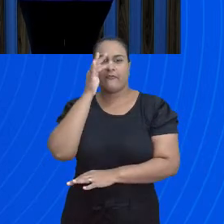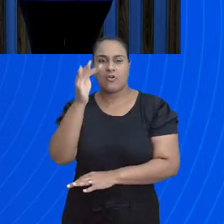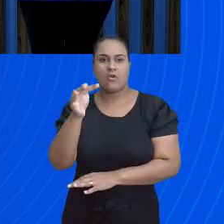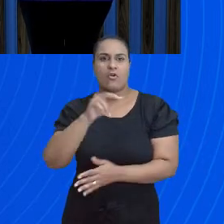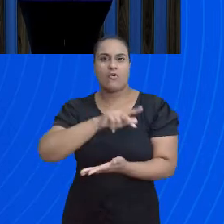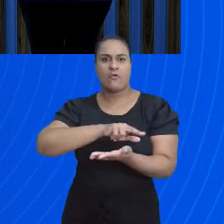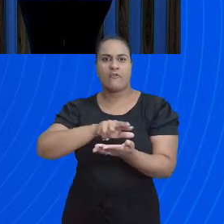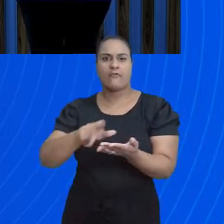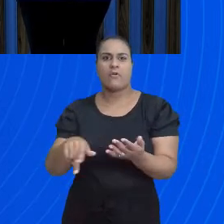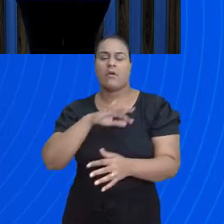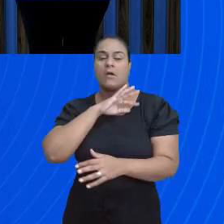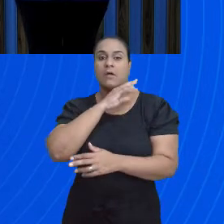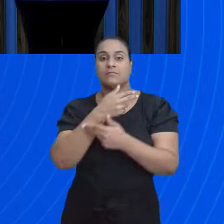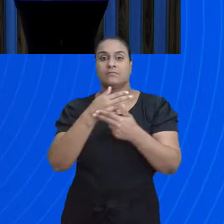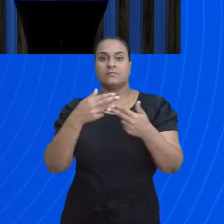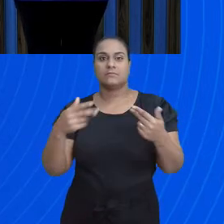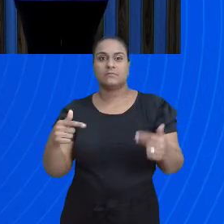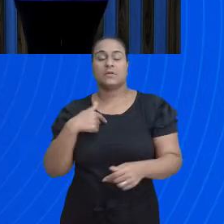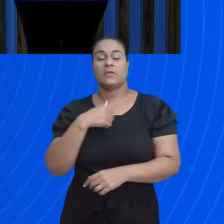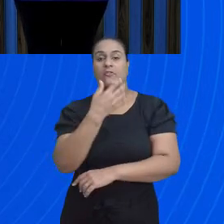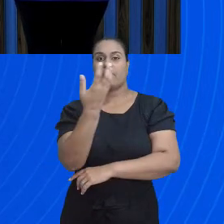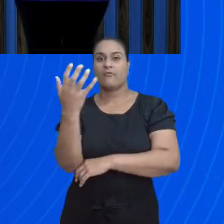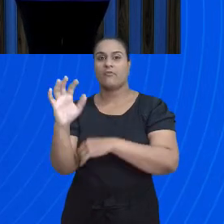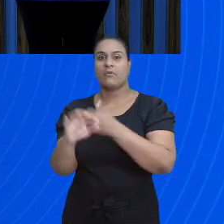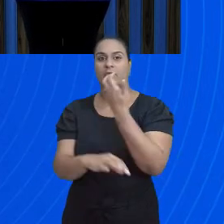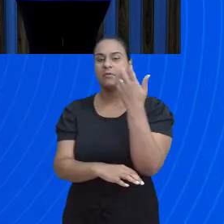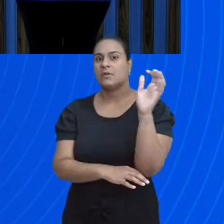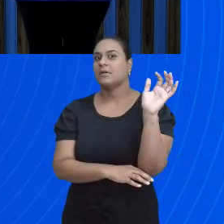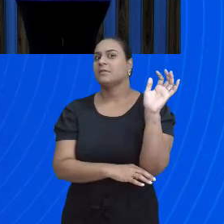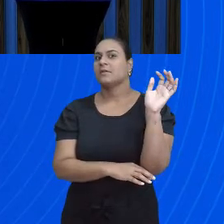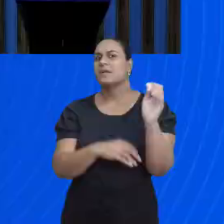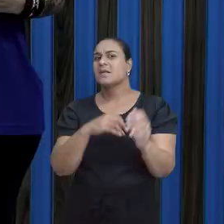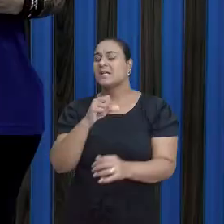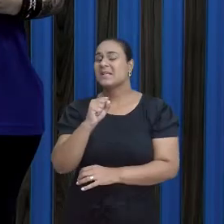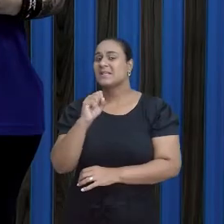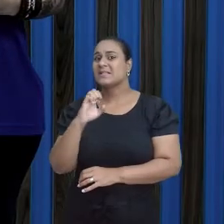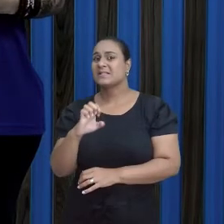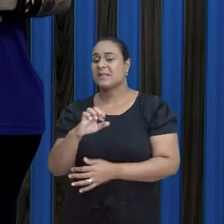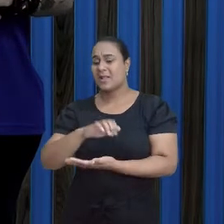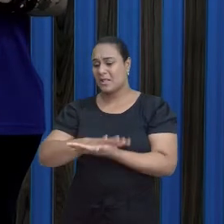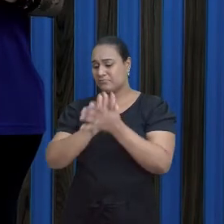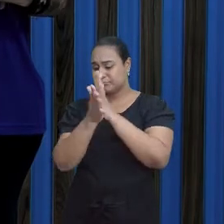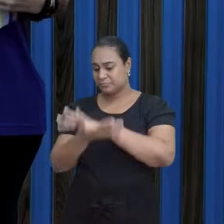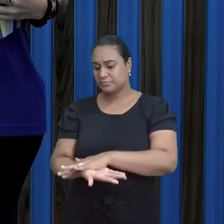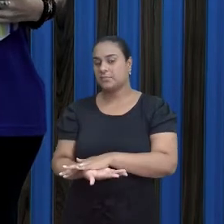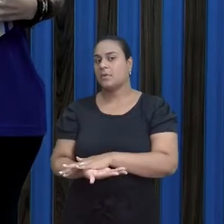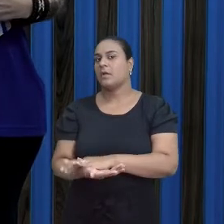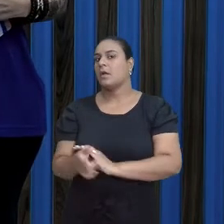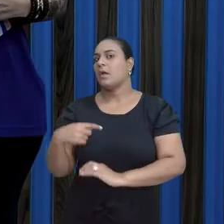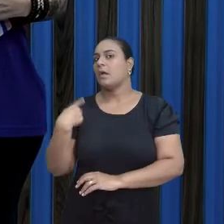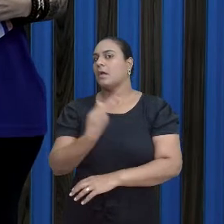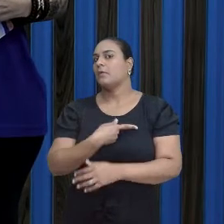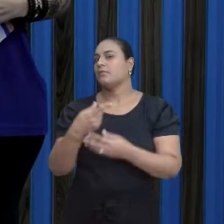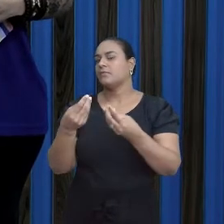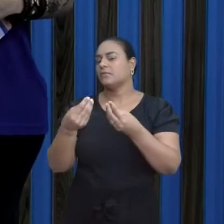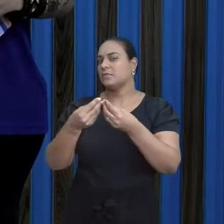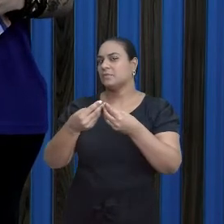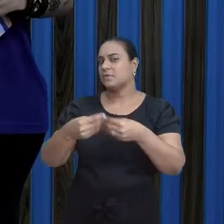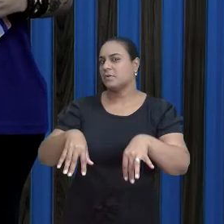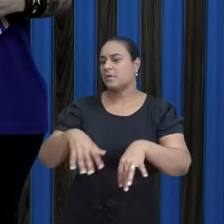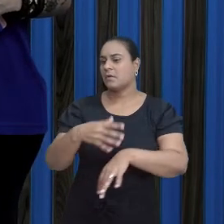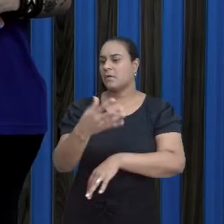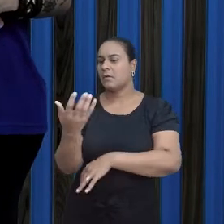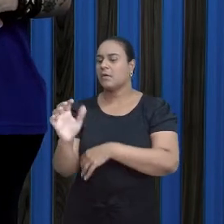floresta amazônica, a gente tem vários biomas. Se a gente vai destruindo isso tudo, né, a gente vai prejudicando o